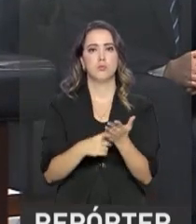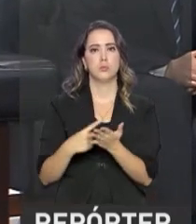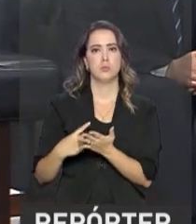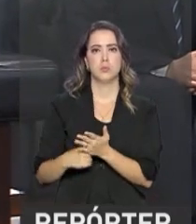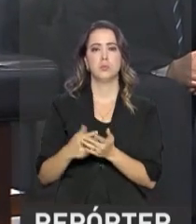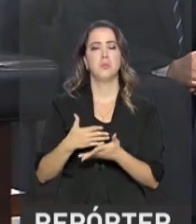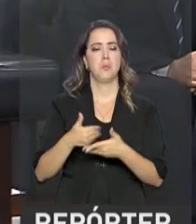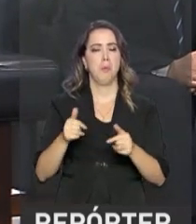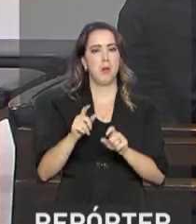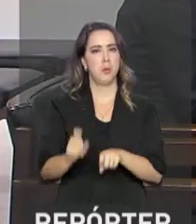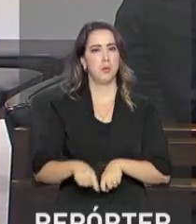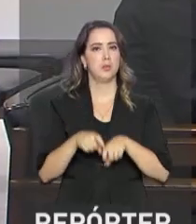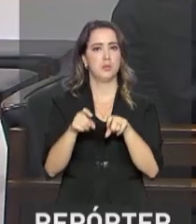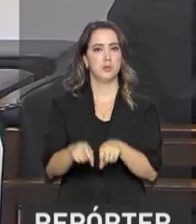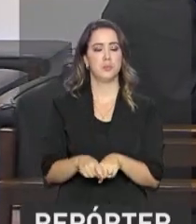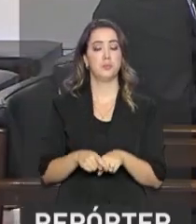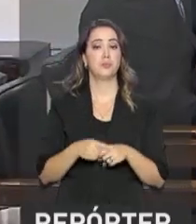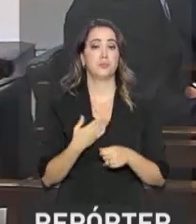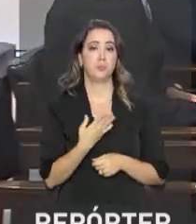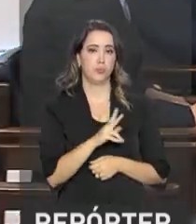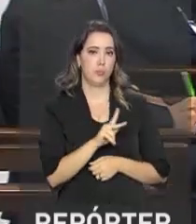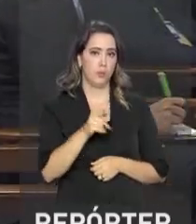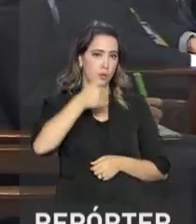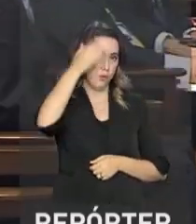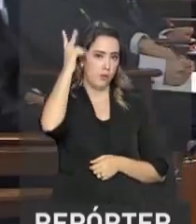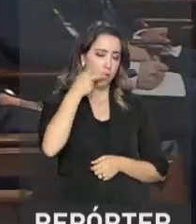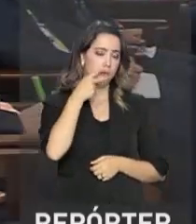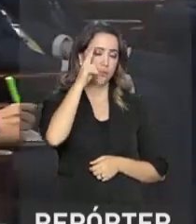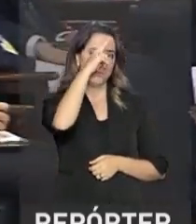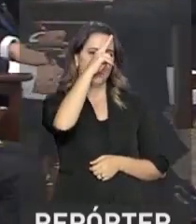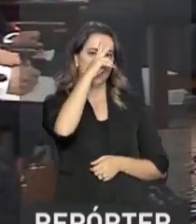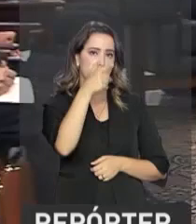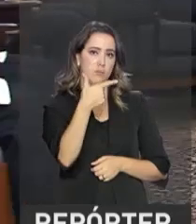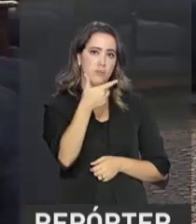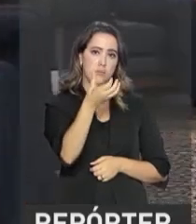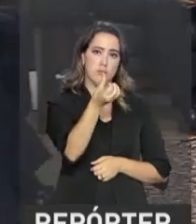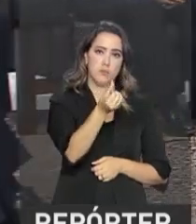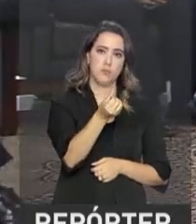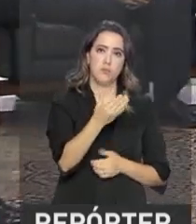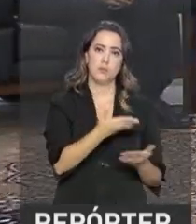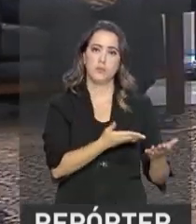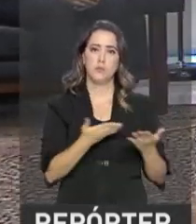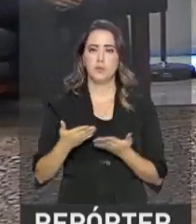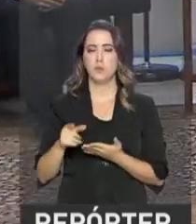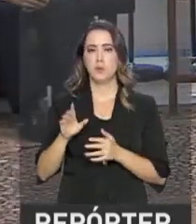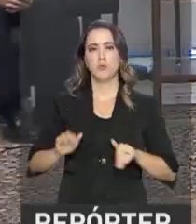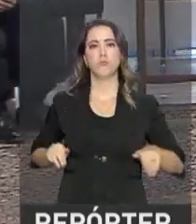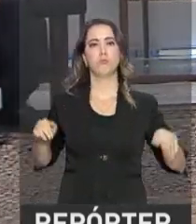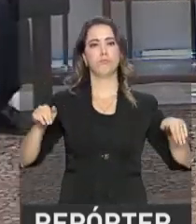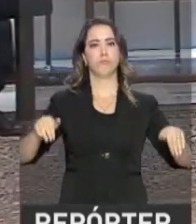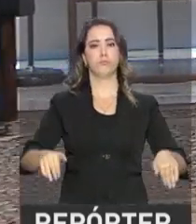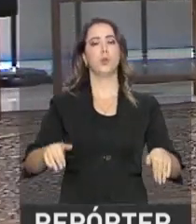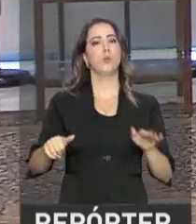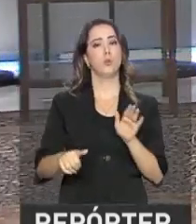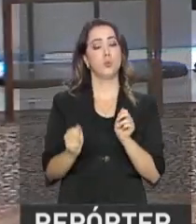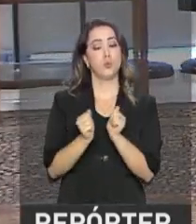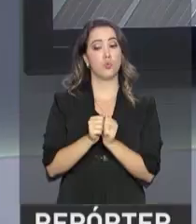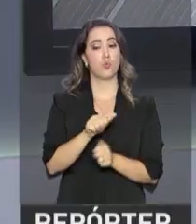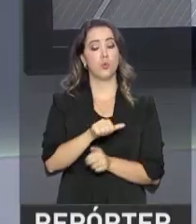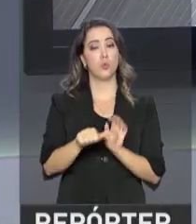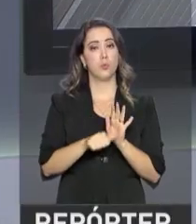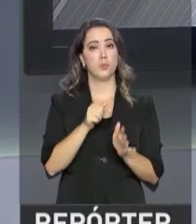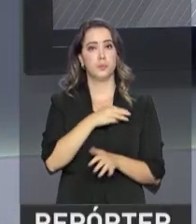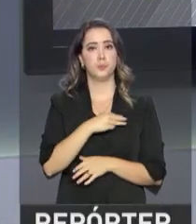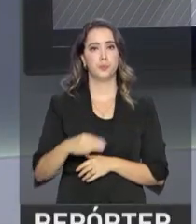agronomia já michel temer lembrou a viagem ao japão em 2016 quando foi recebido pelo imperador e o primeiro-ministro japonês